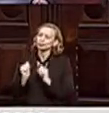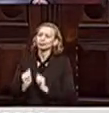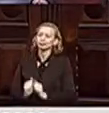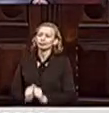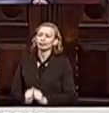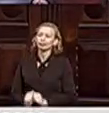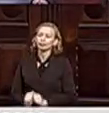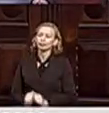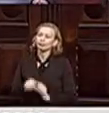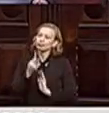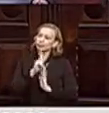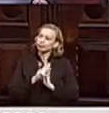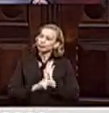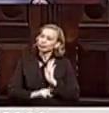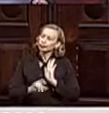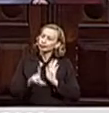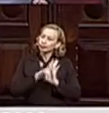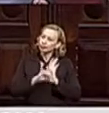o projeto de lei